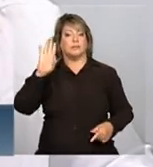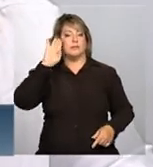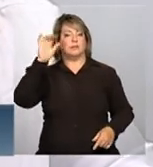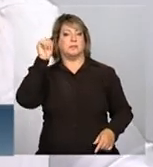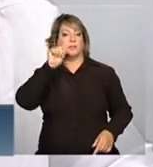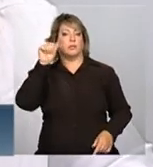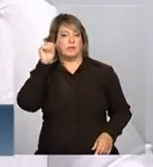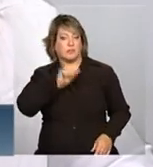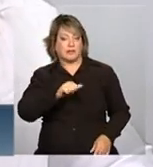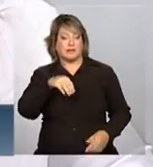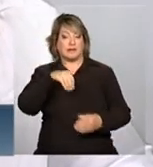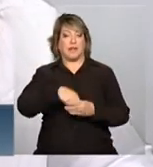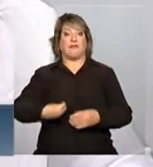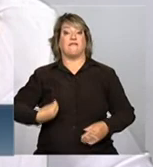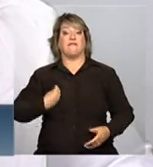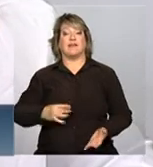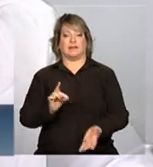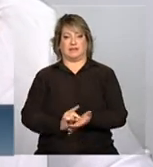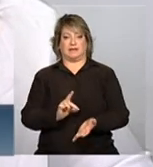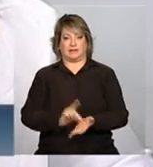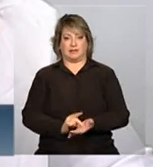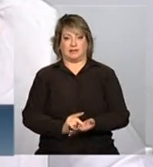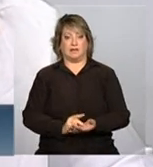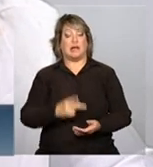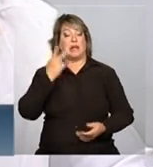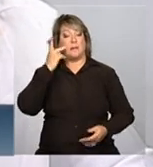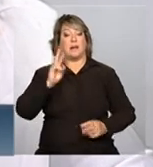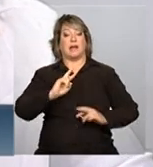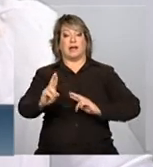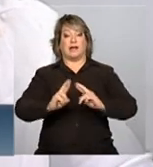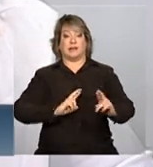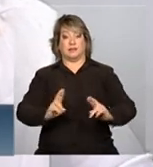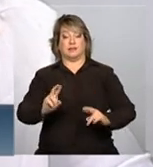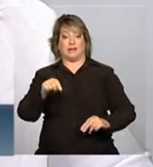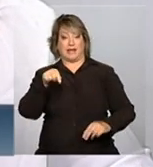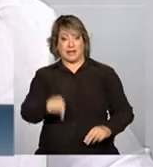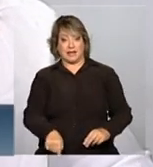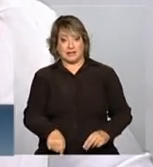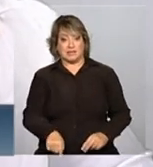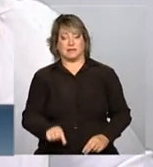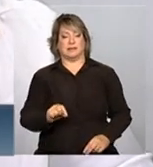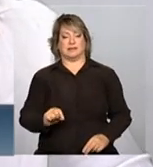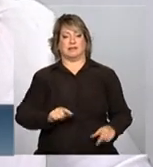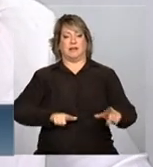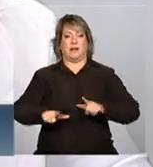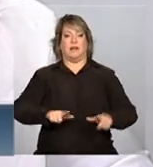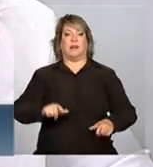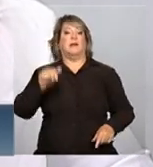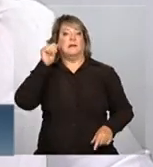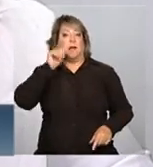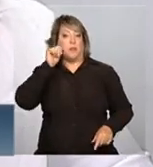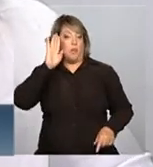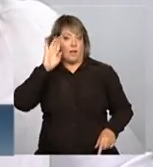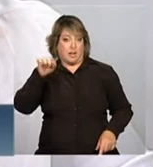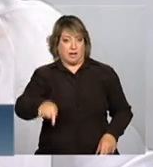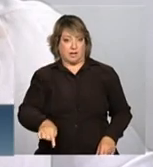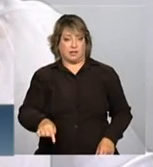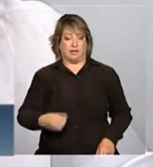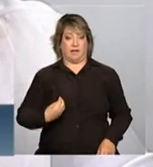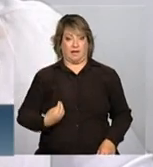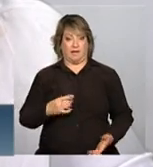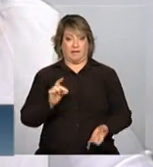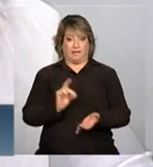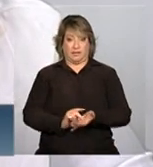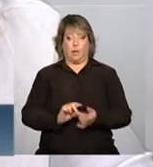vida real. E, para responder a esse protagonismo das mulheres na vida real, e o que eu chamo